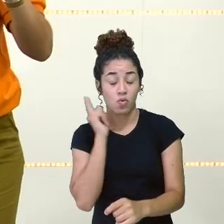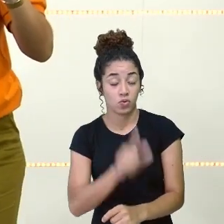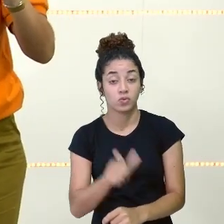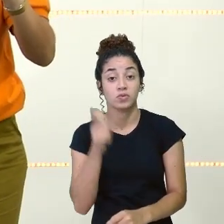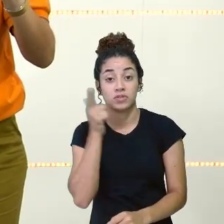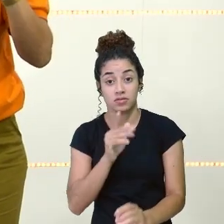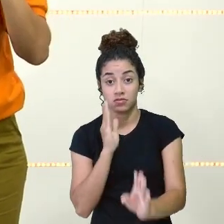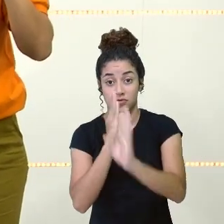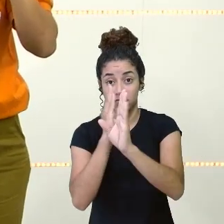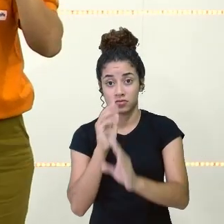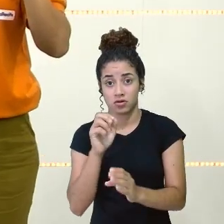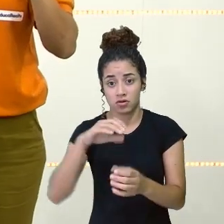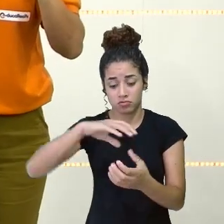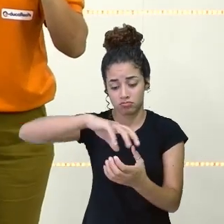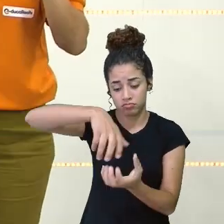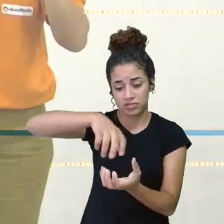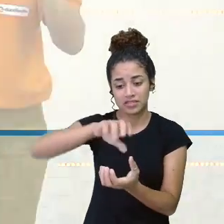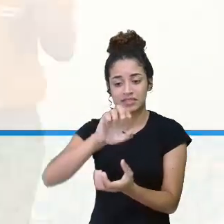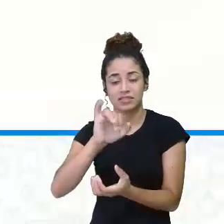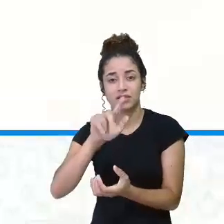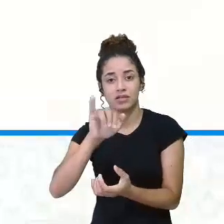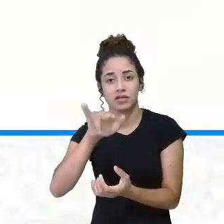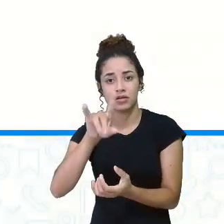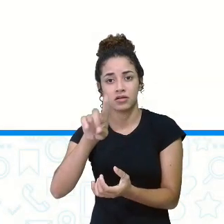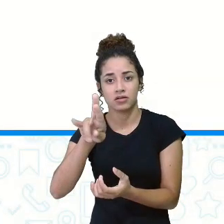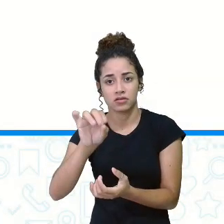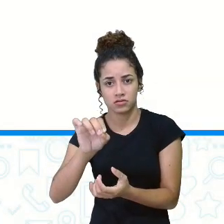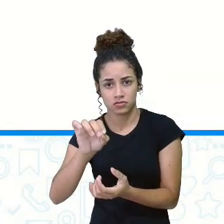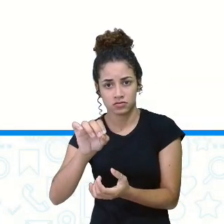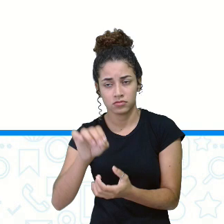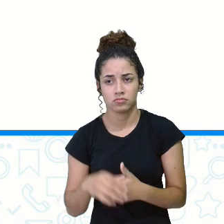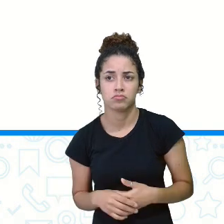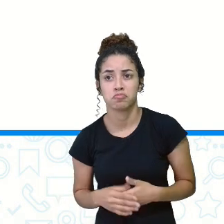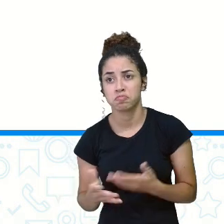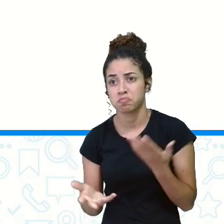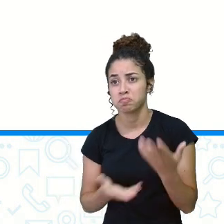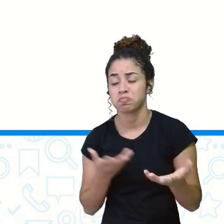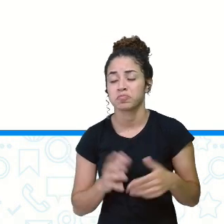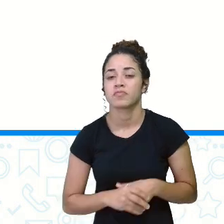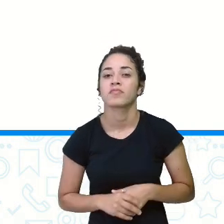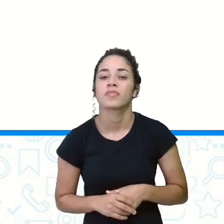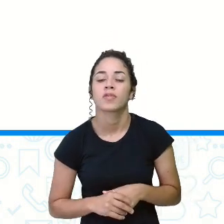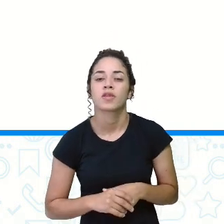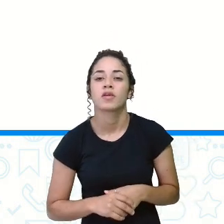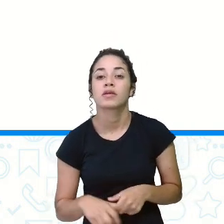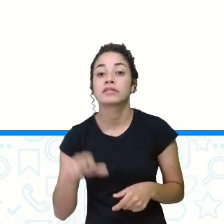direitinho na figura. Presta atenção direitinho. Se